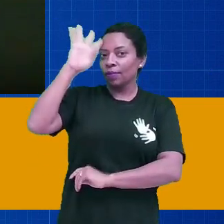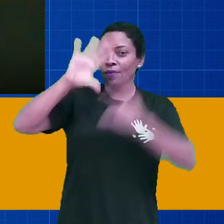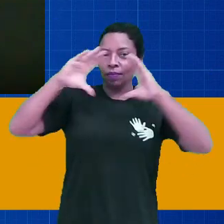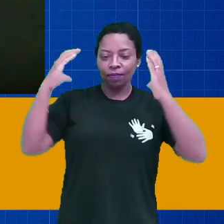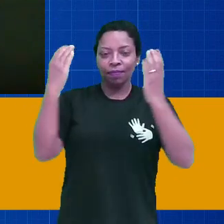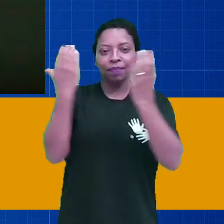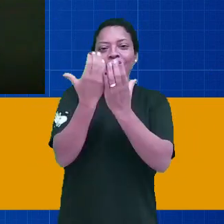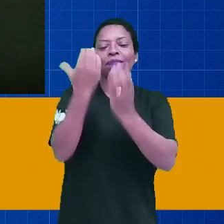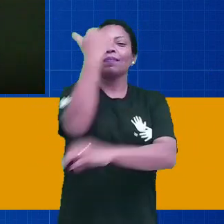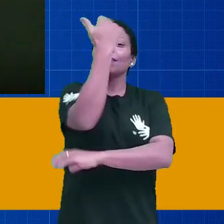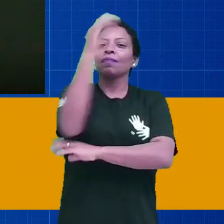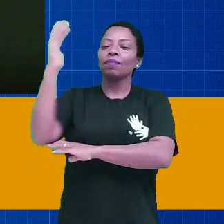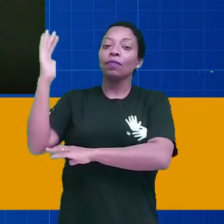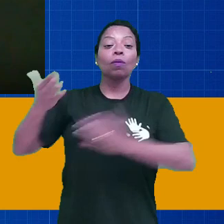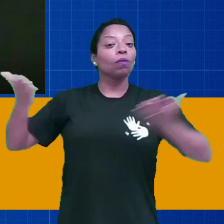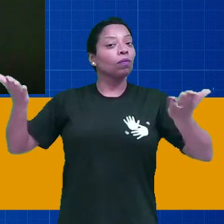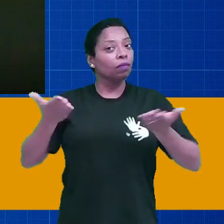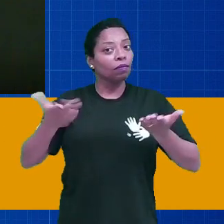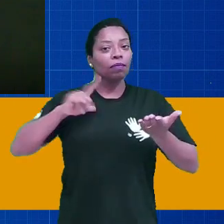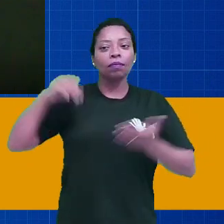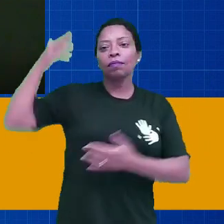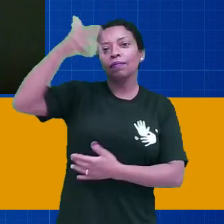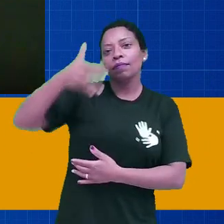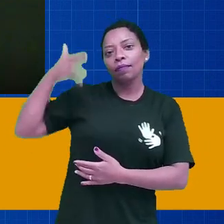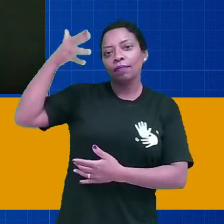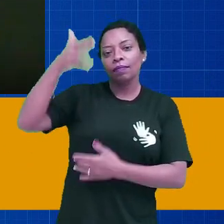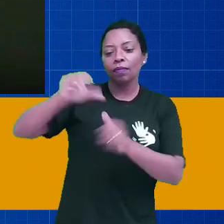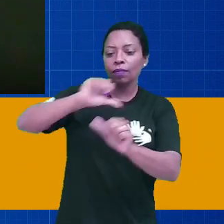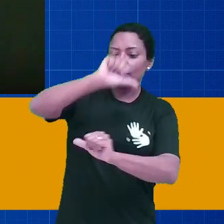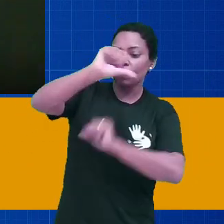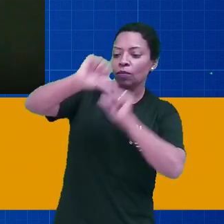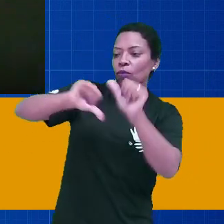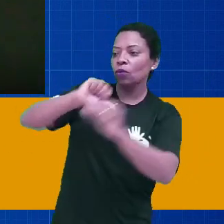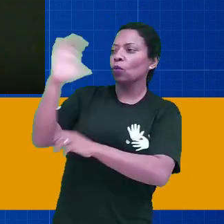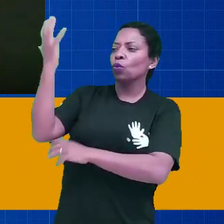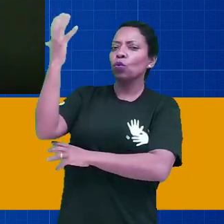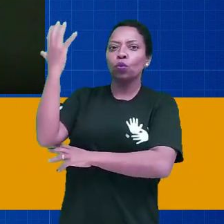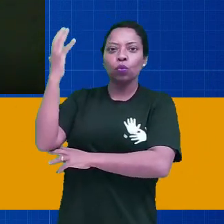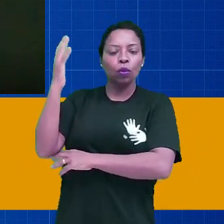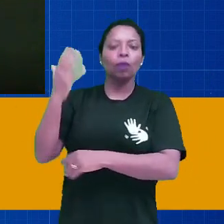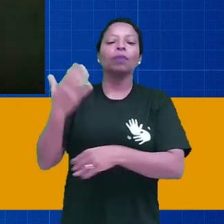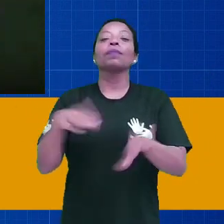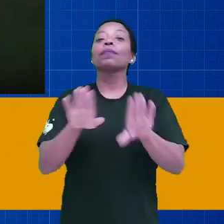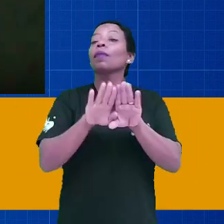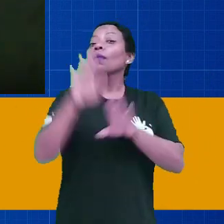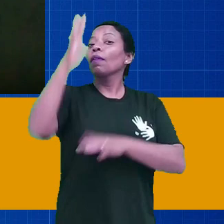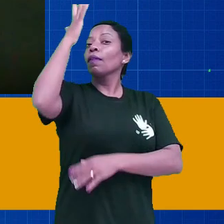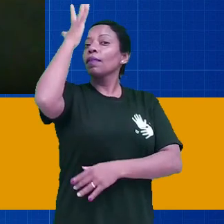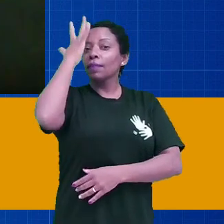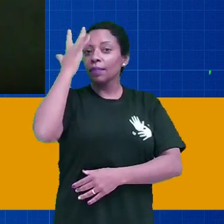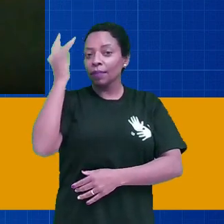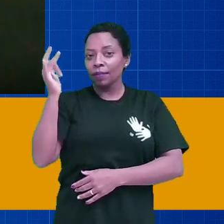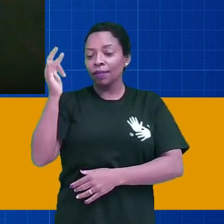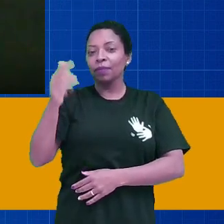Meio Ambiente. Hoje, teremos a palestra sobre mudanças climáticas e amanhã, encerrando a